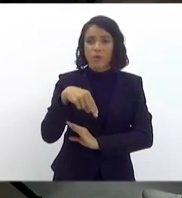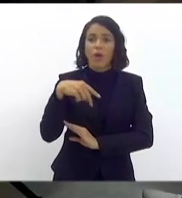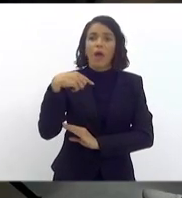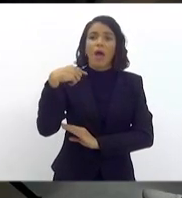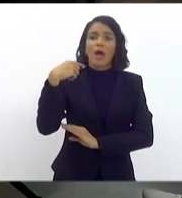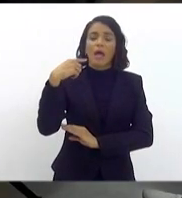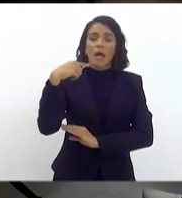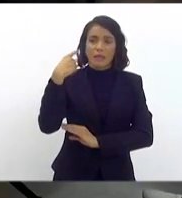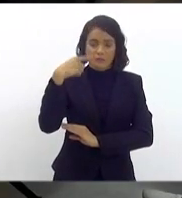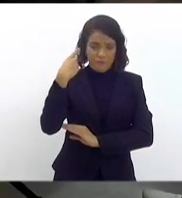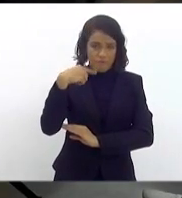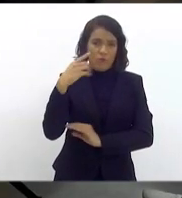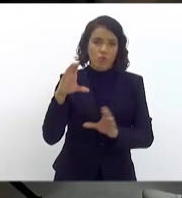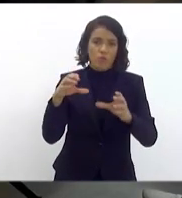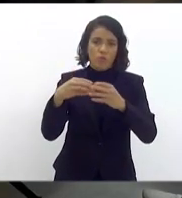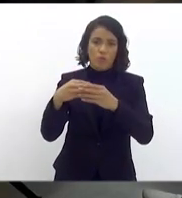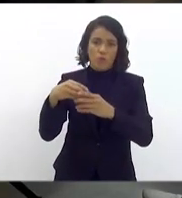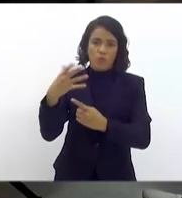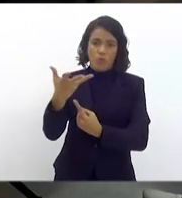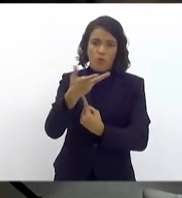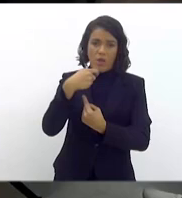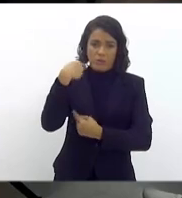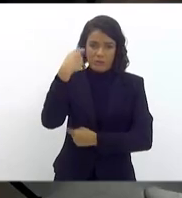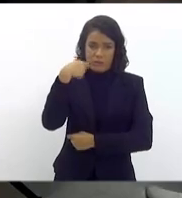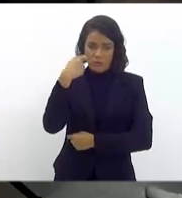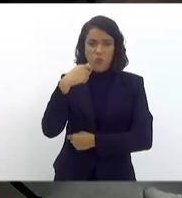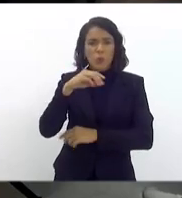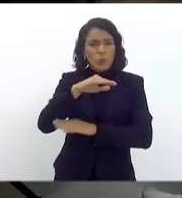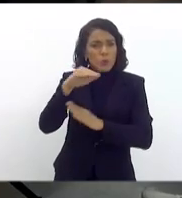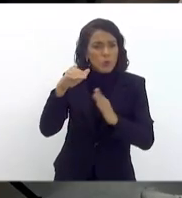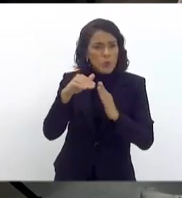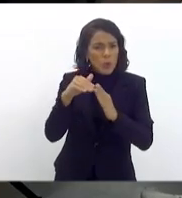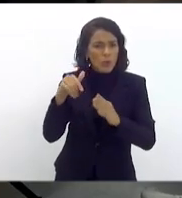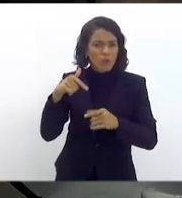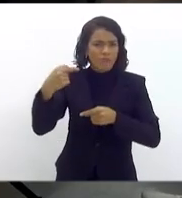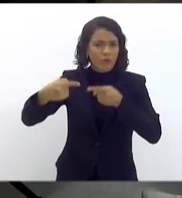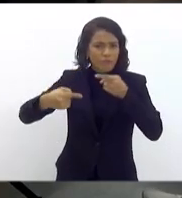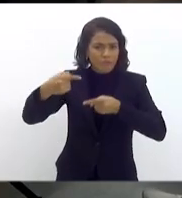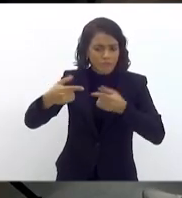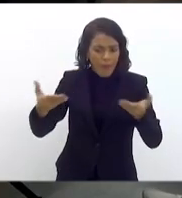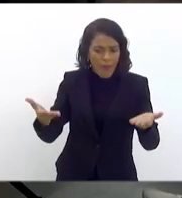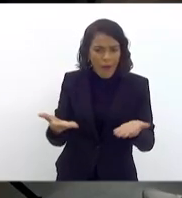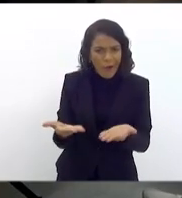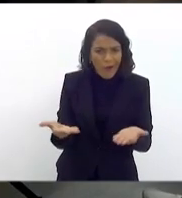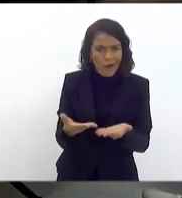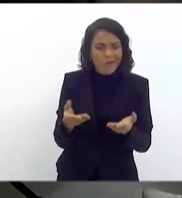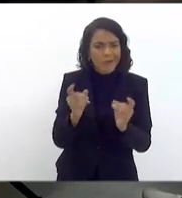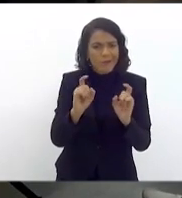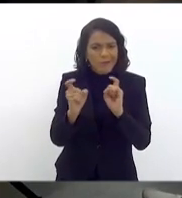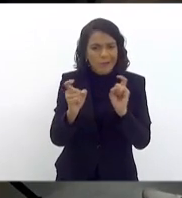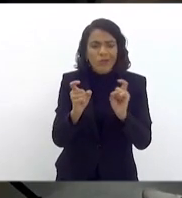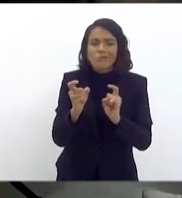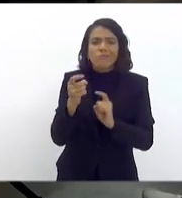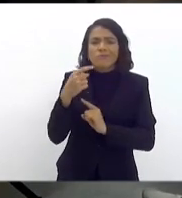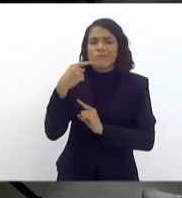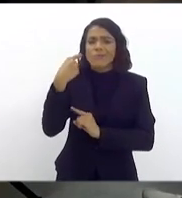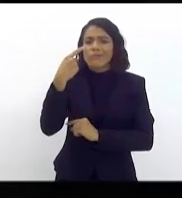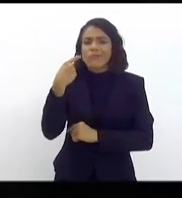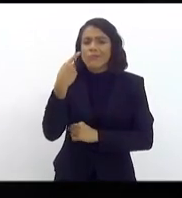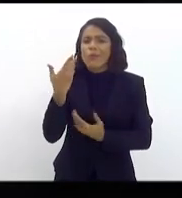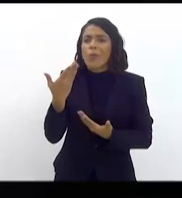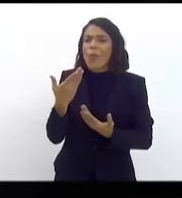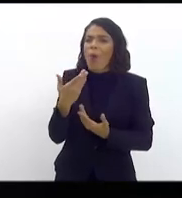dos Artistas. Uhum. Dentro de tudo que foi elencado nesse debate, doutor, quais as